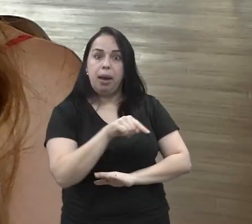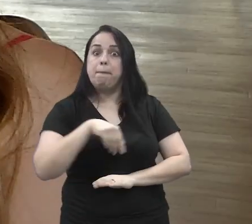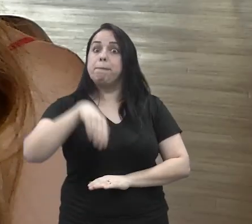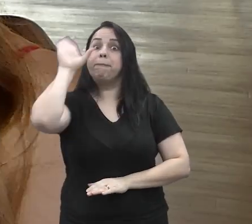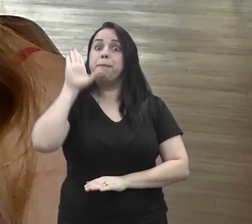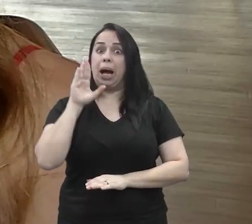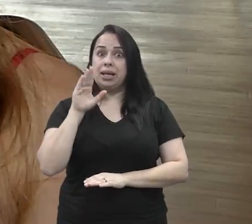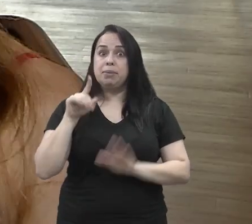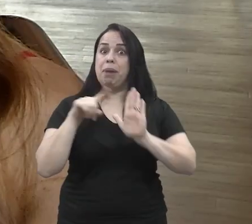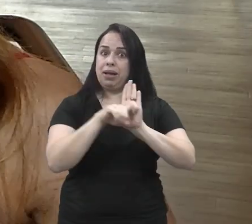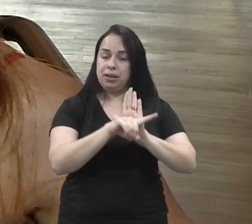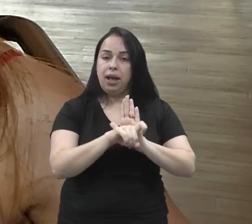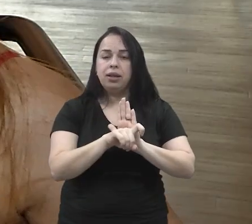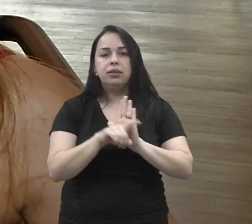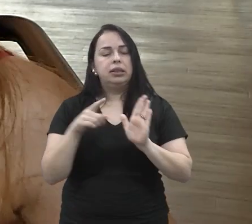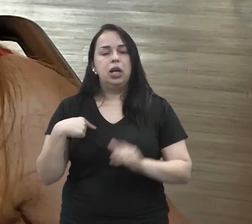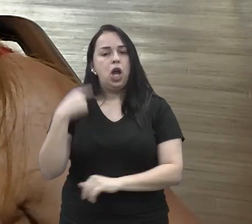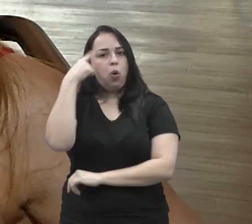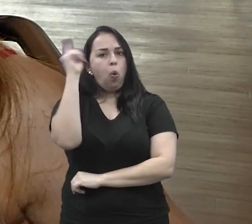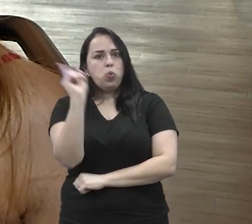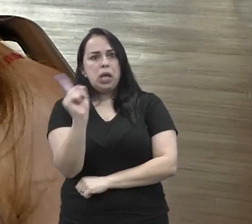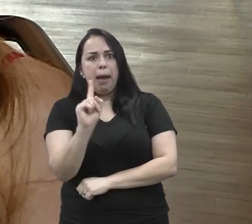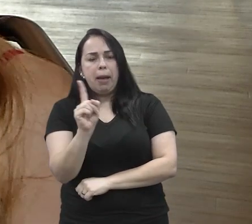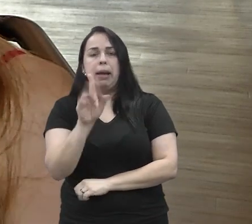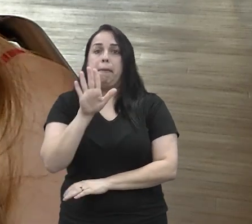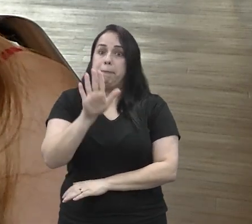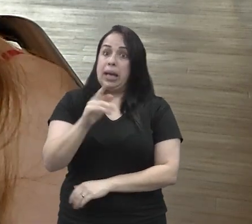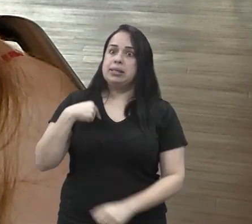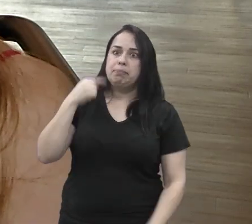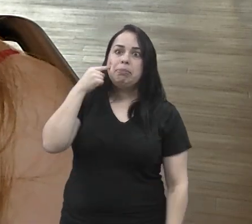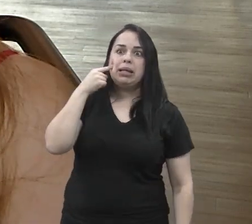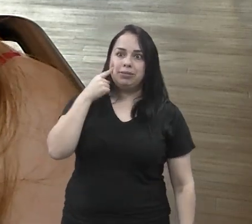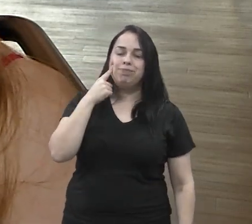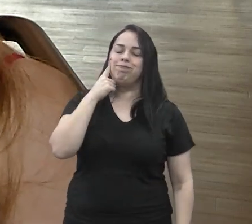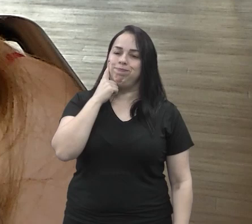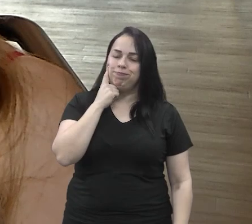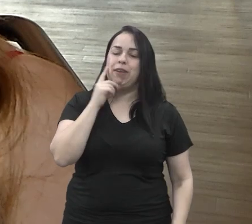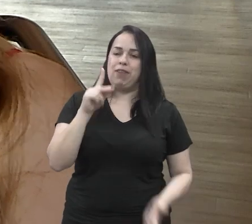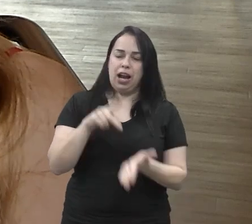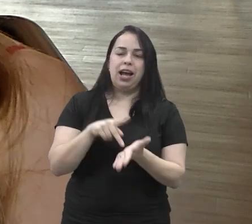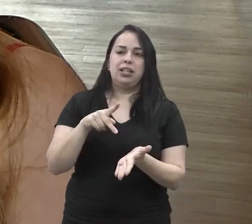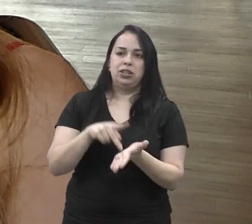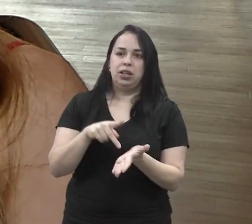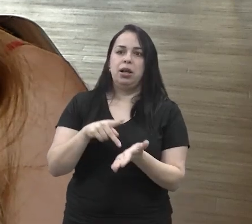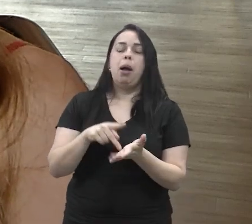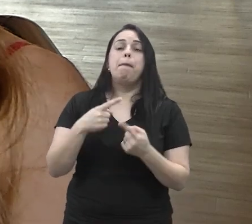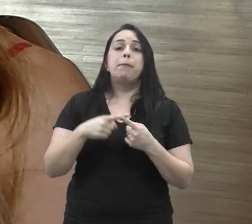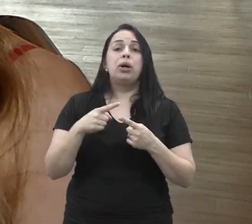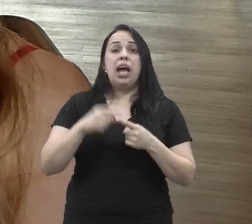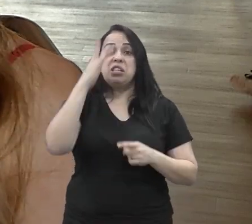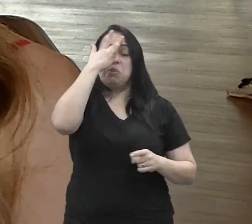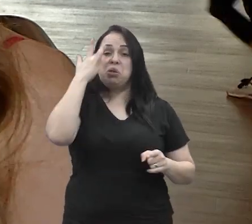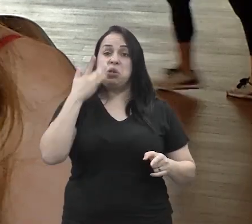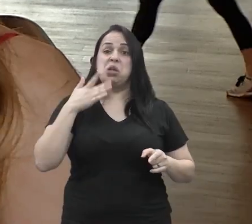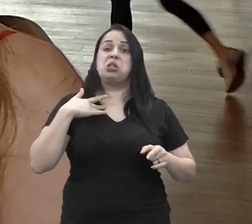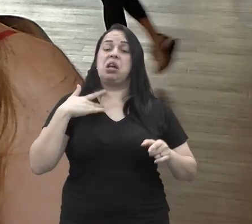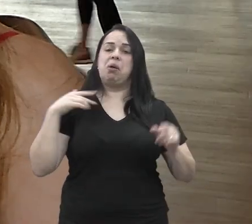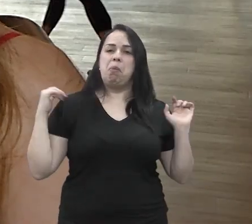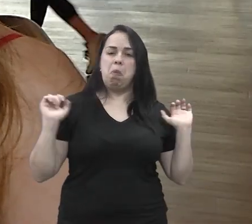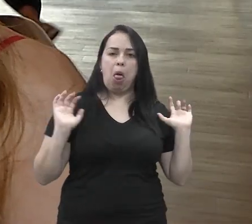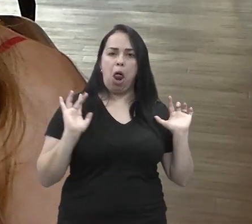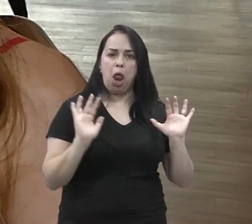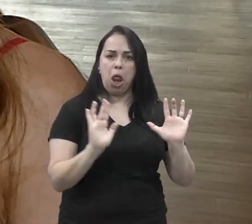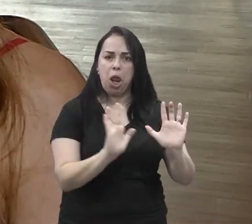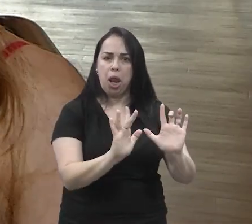Nossa, eu não fazia ideia que era tanto assim, mas se parar para pensar até que faz sentido, porque é uma circulação muito